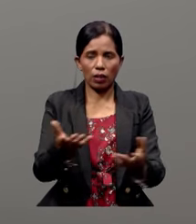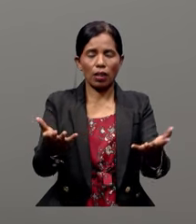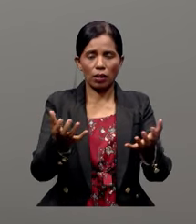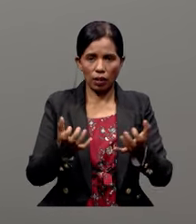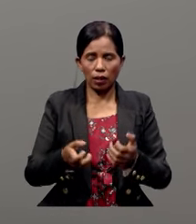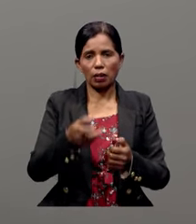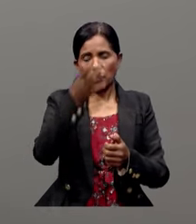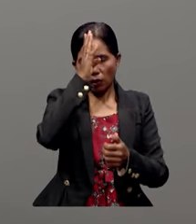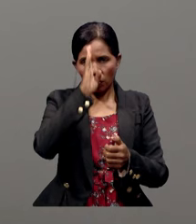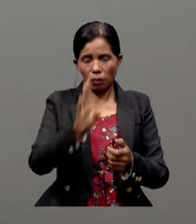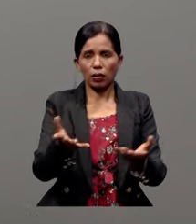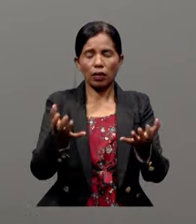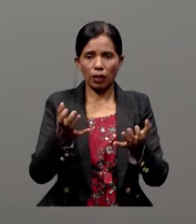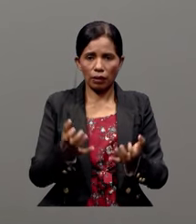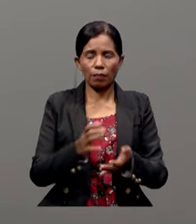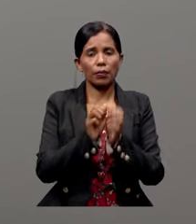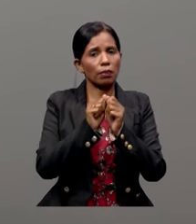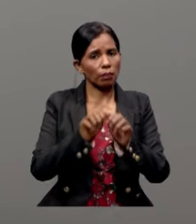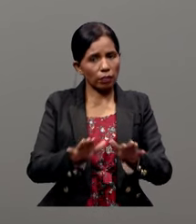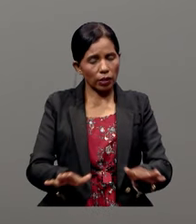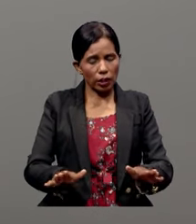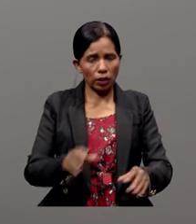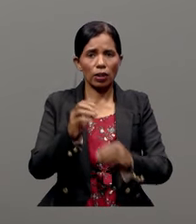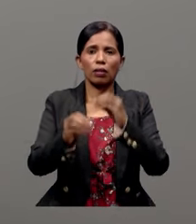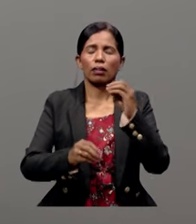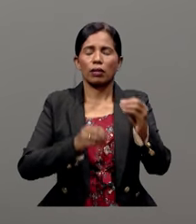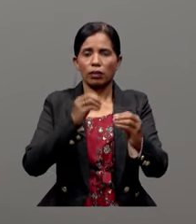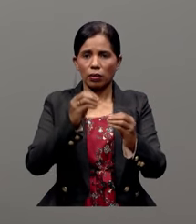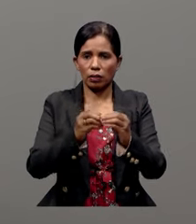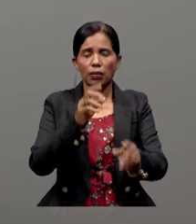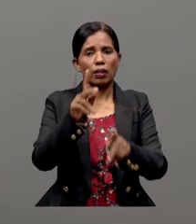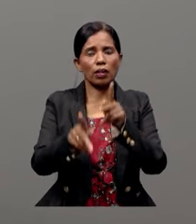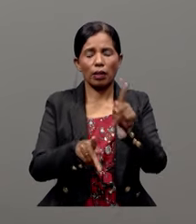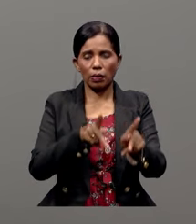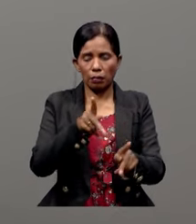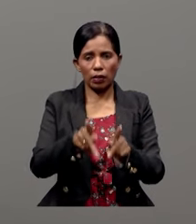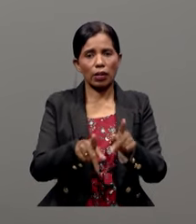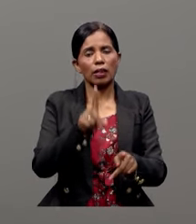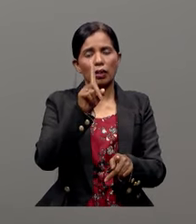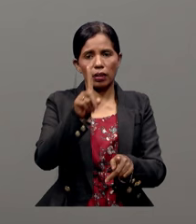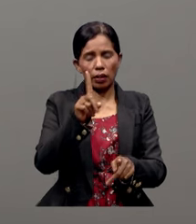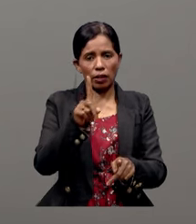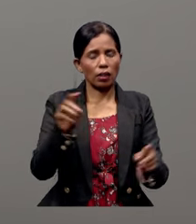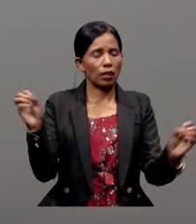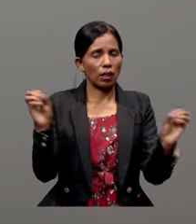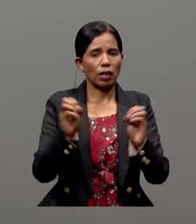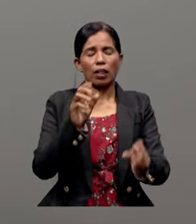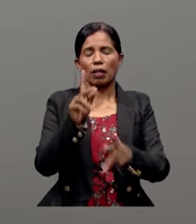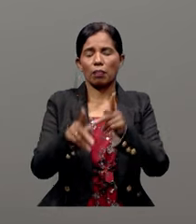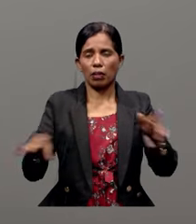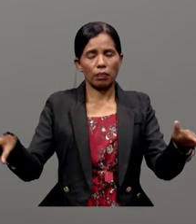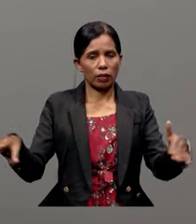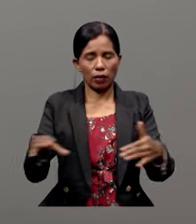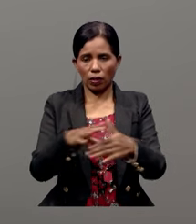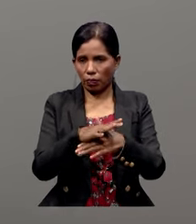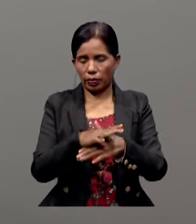Deus. Então a bênção é sobre as pessoas, não sobre o casamento ou a